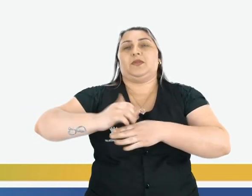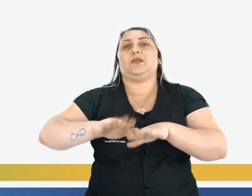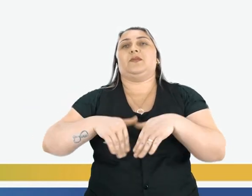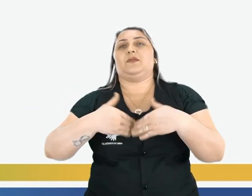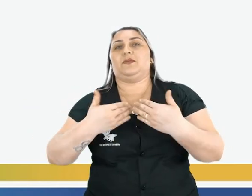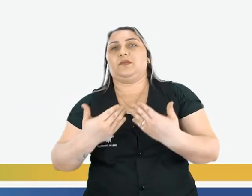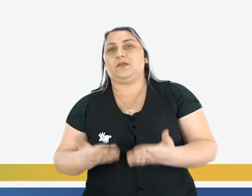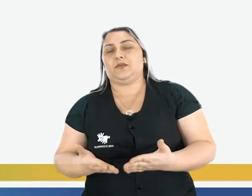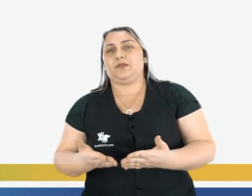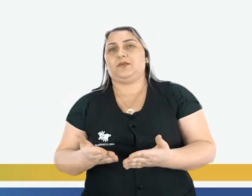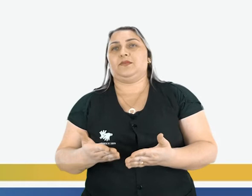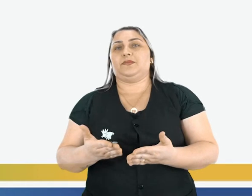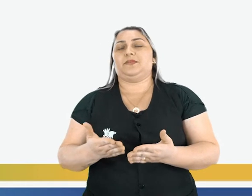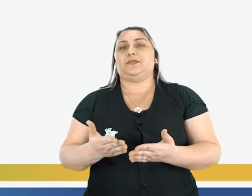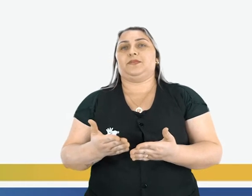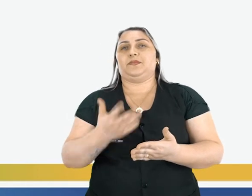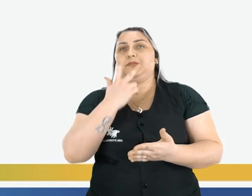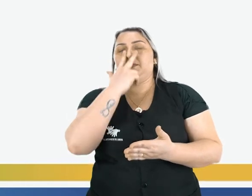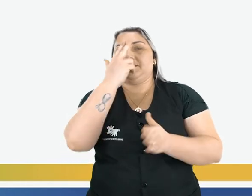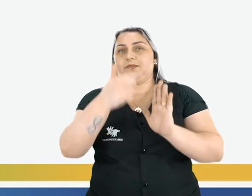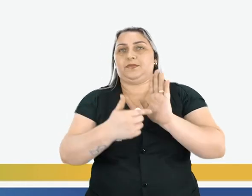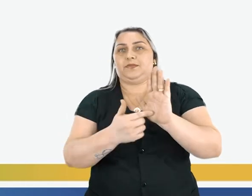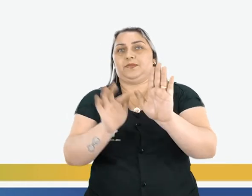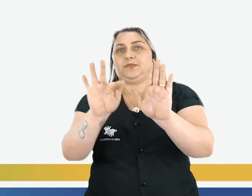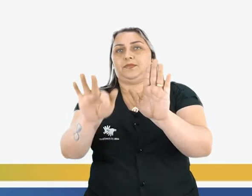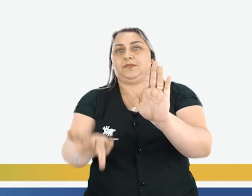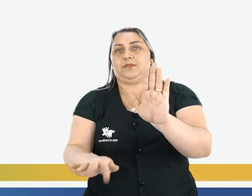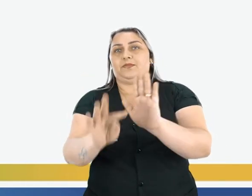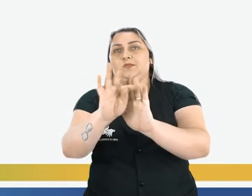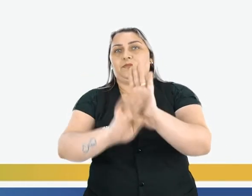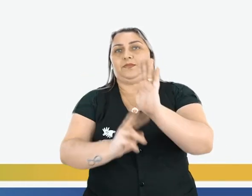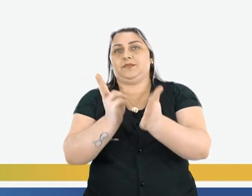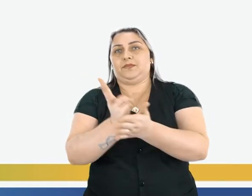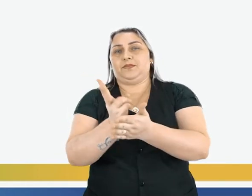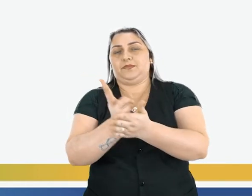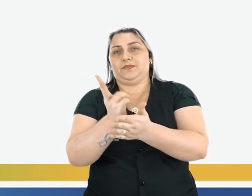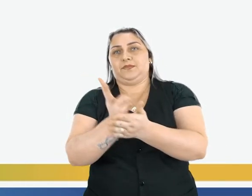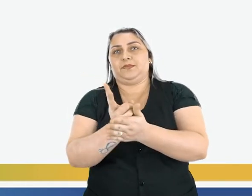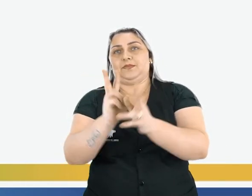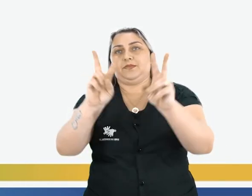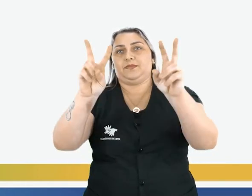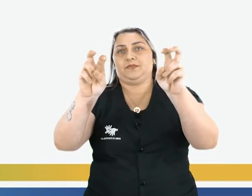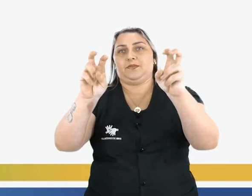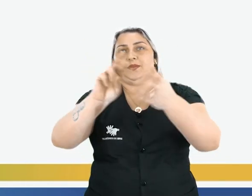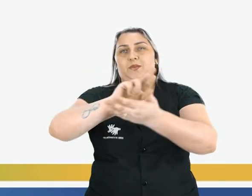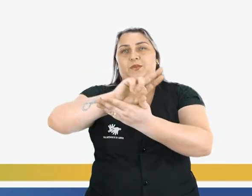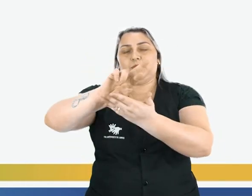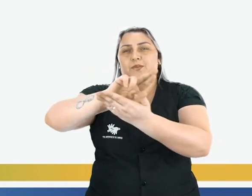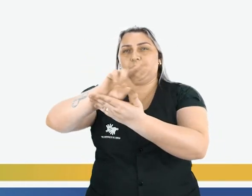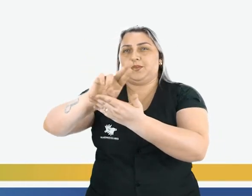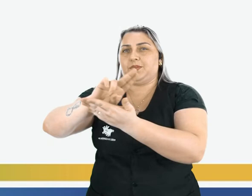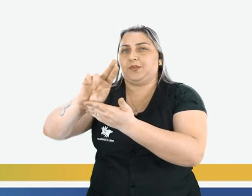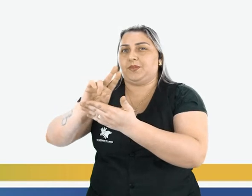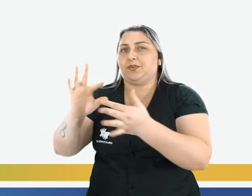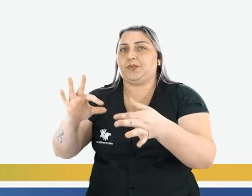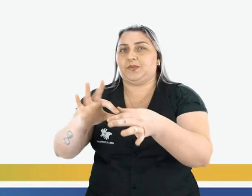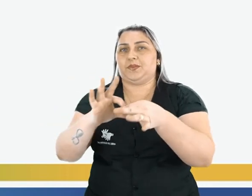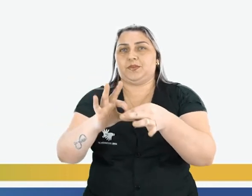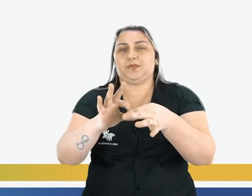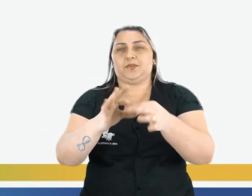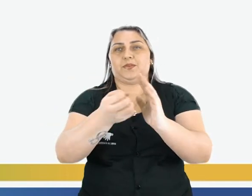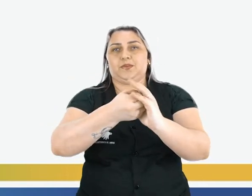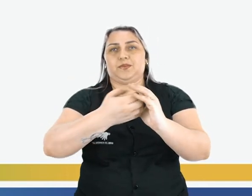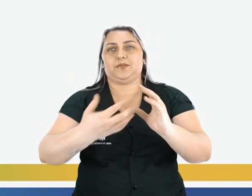qual geralmente aparece no final do texto. As temáticas são variadas e ligadas